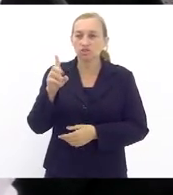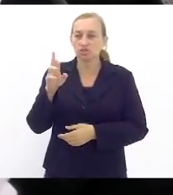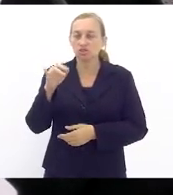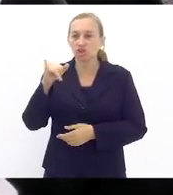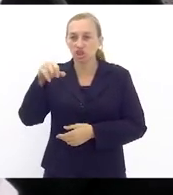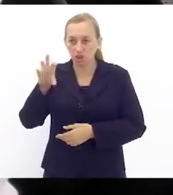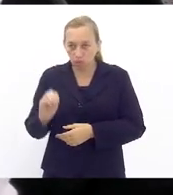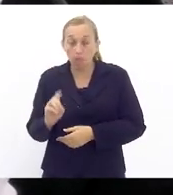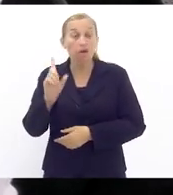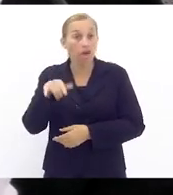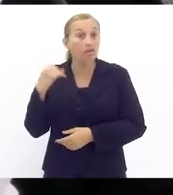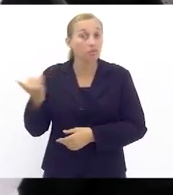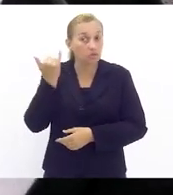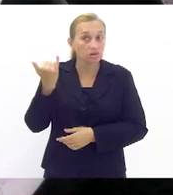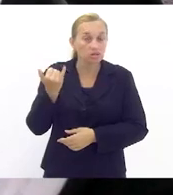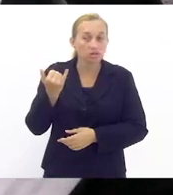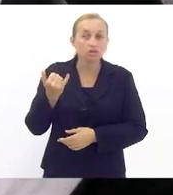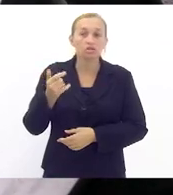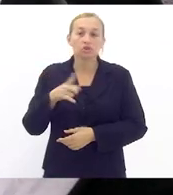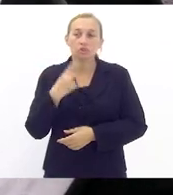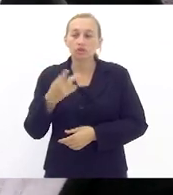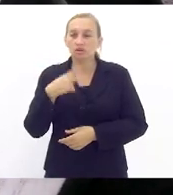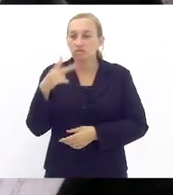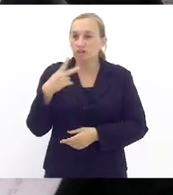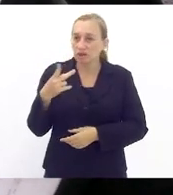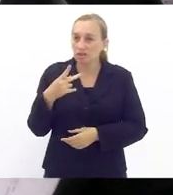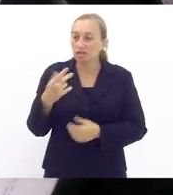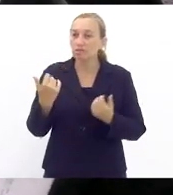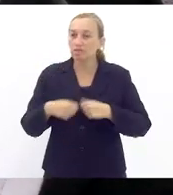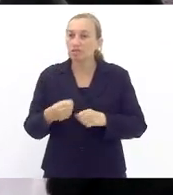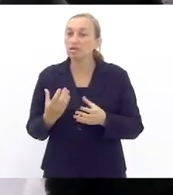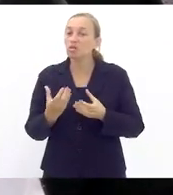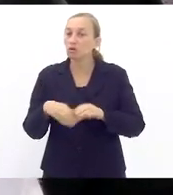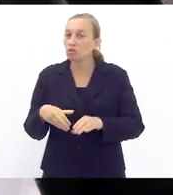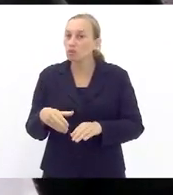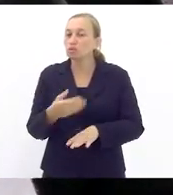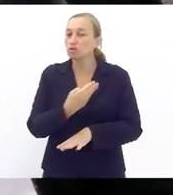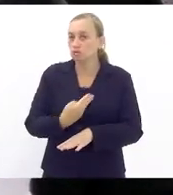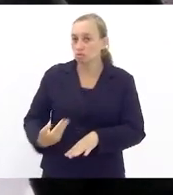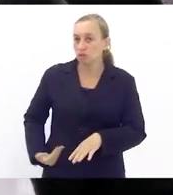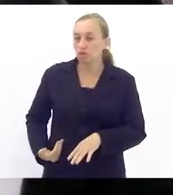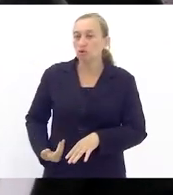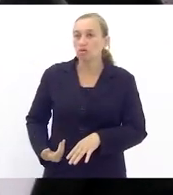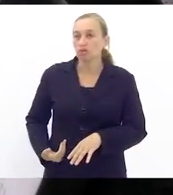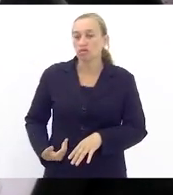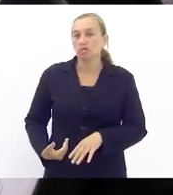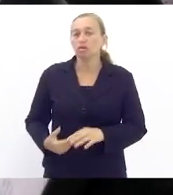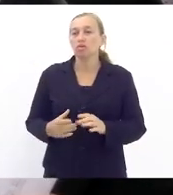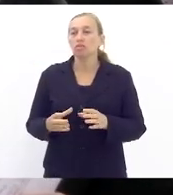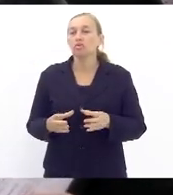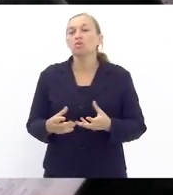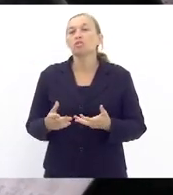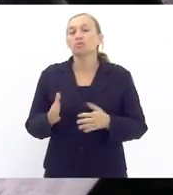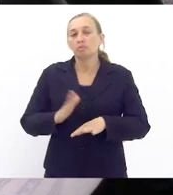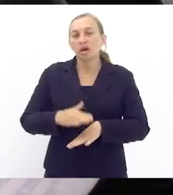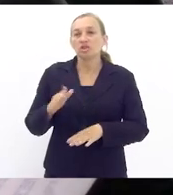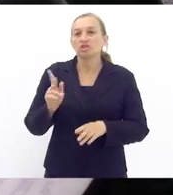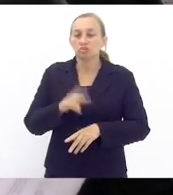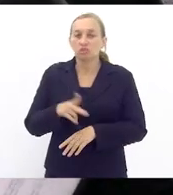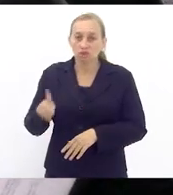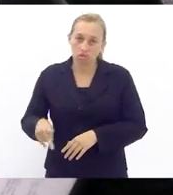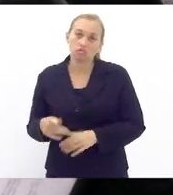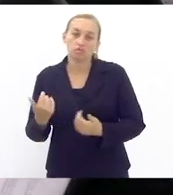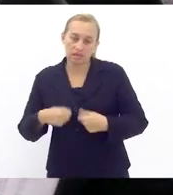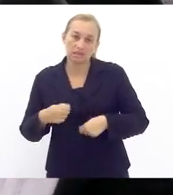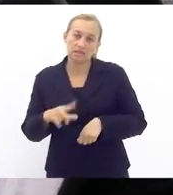tá falando de recompor um corpo técnico muito importante a gente pode ter estrutura no final mais linda mas se a gente não tiver uma pessoa